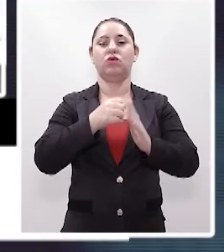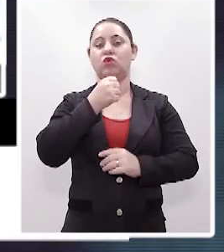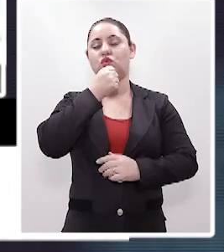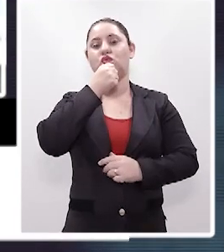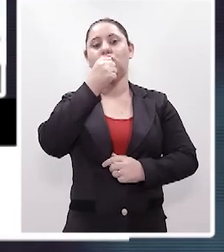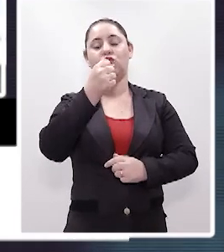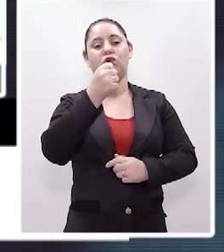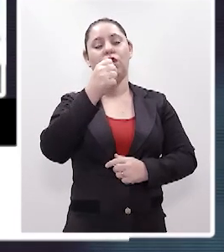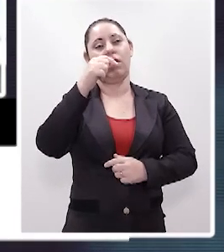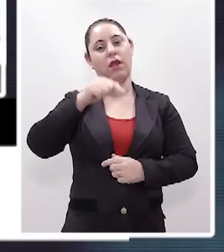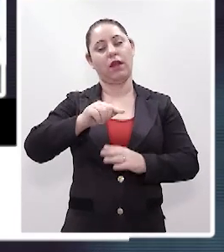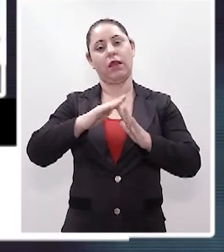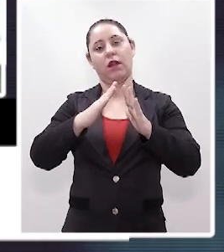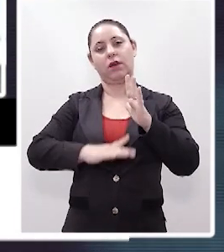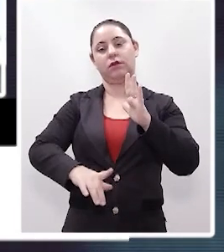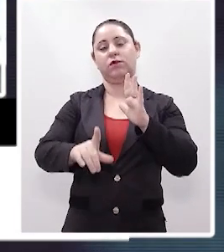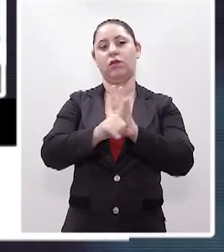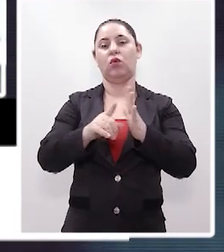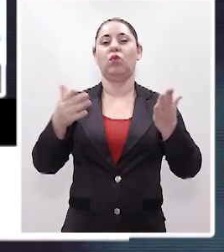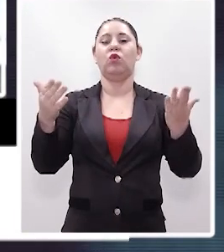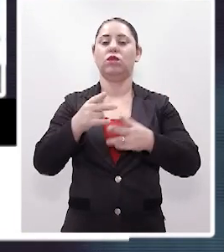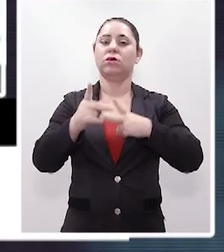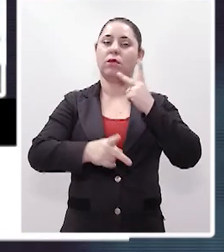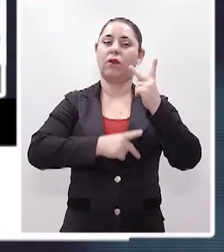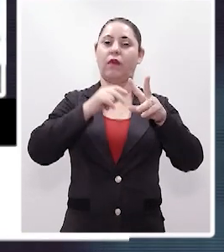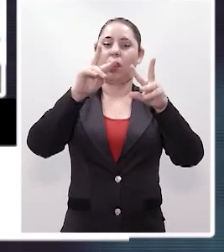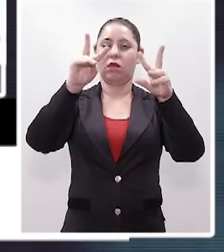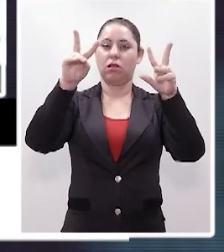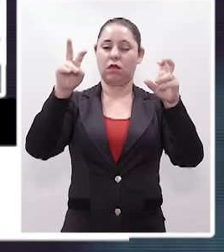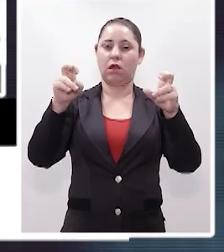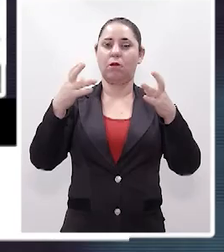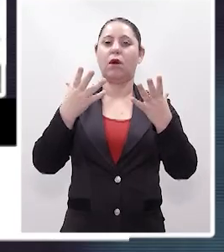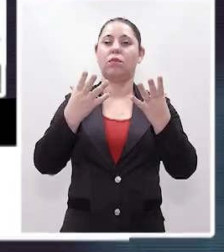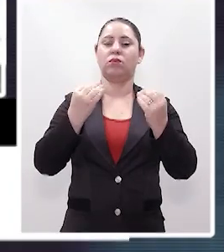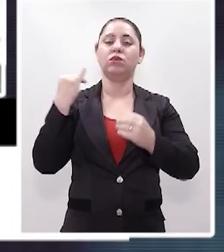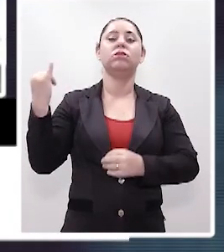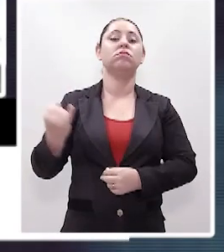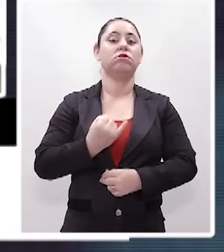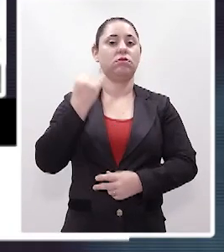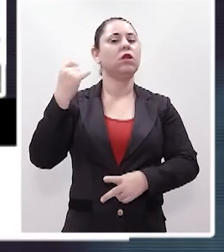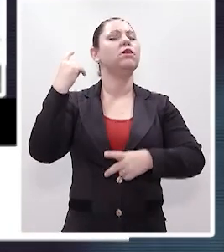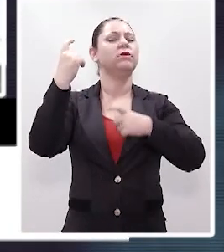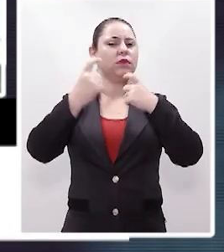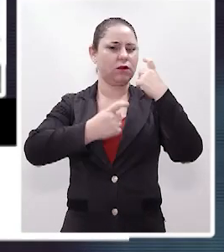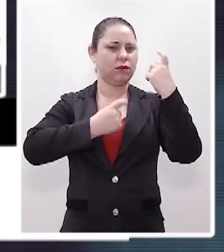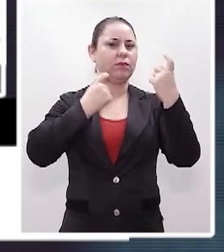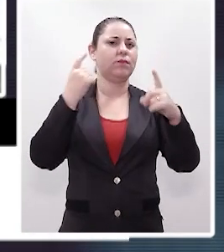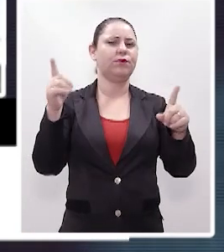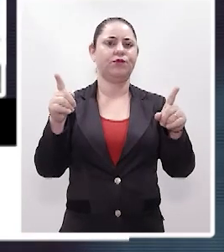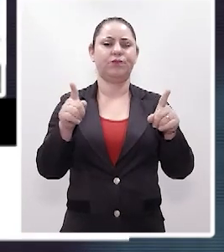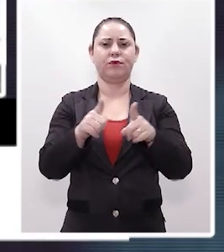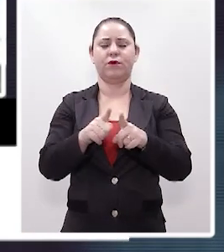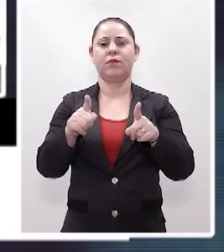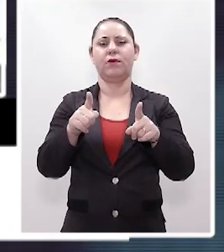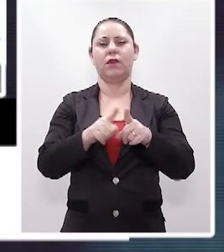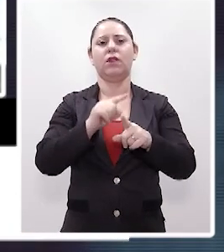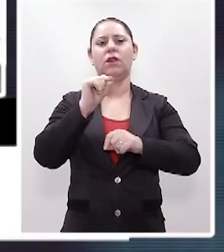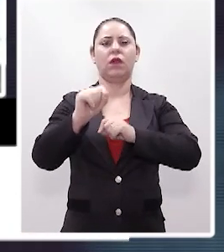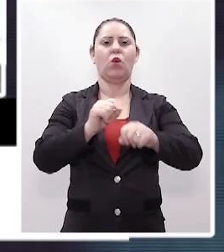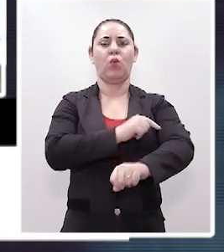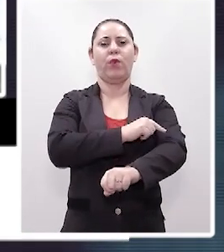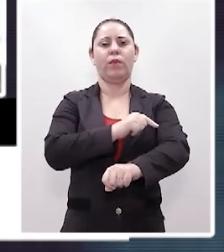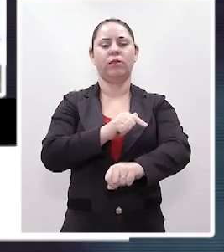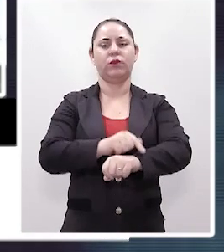entre os jornalistas aqui da Casa de Leis, hoje para falar de um tema muito interessante, muito preocupante também, que é